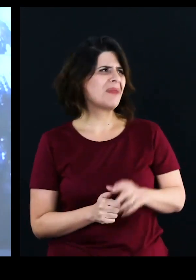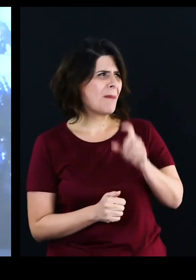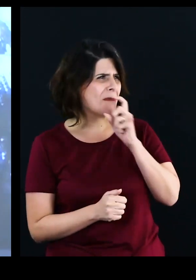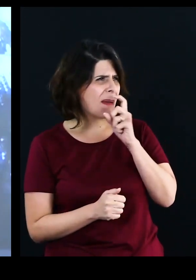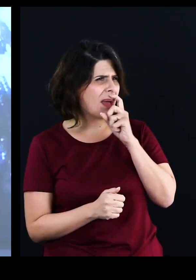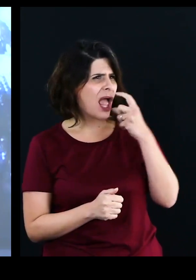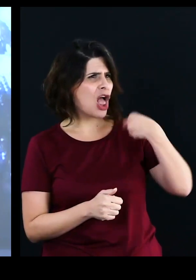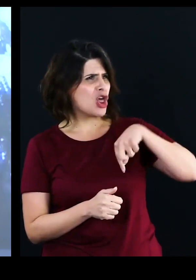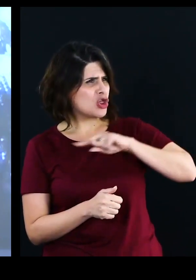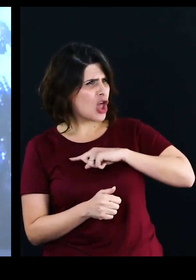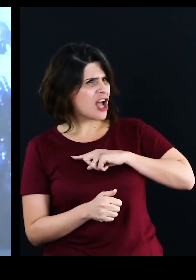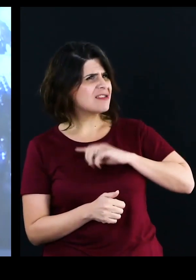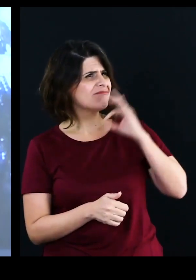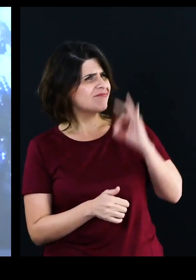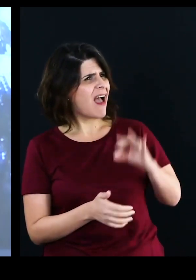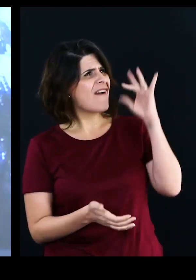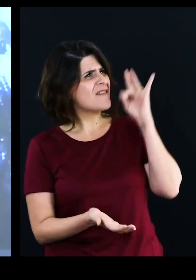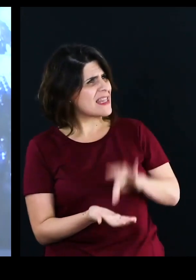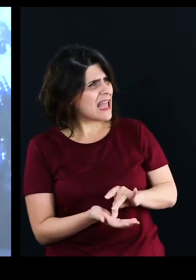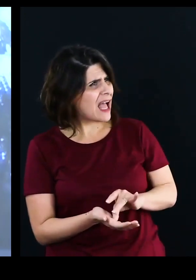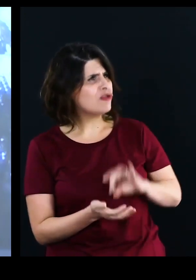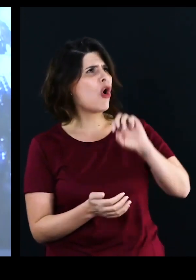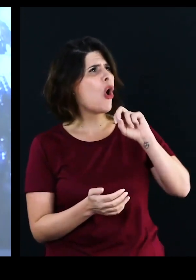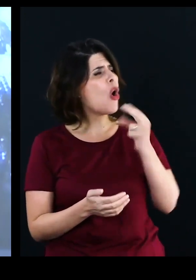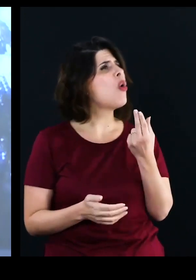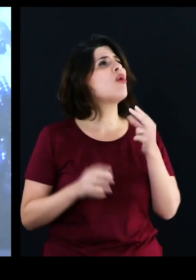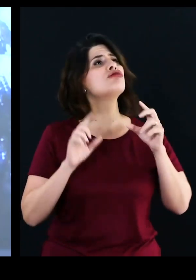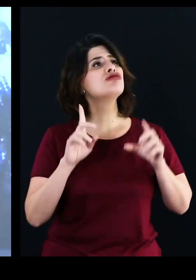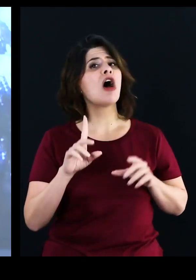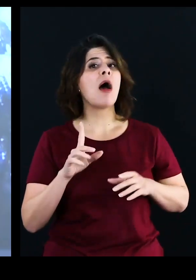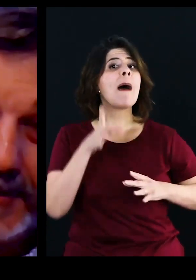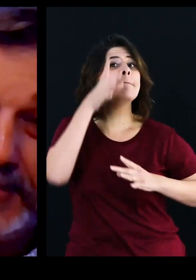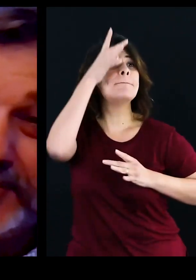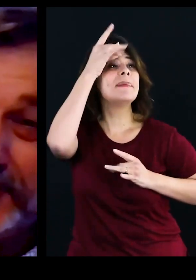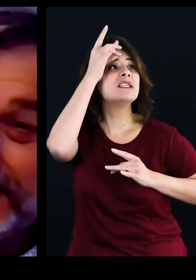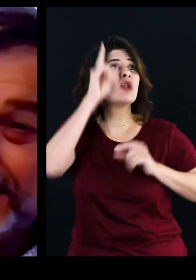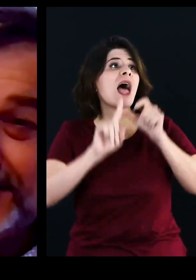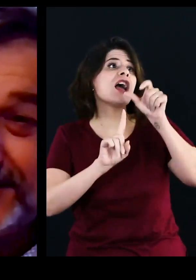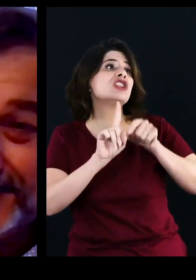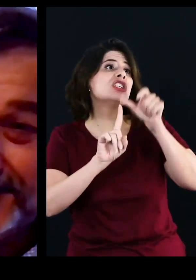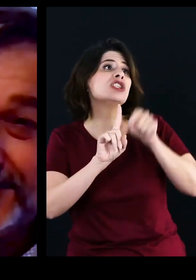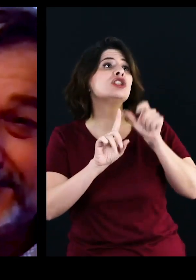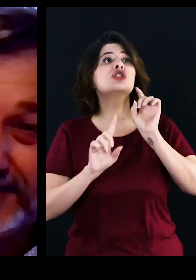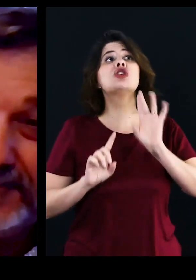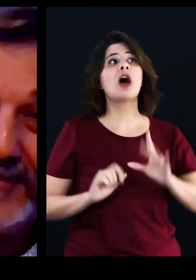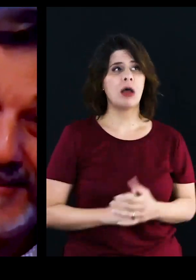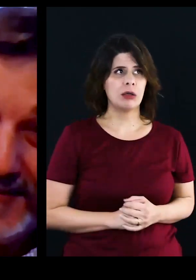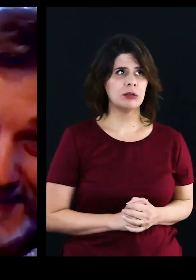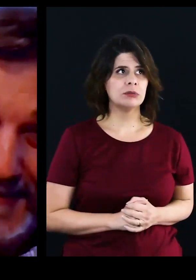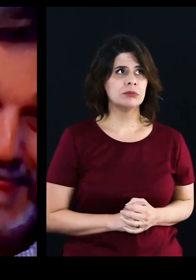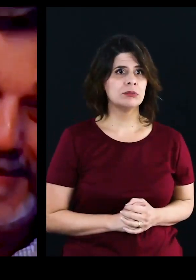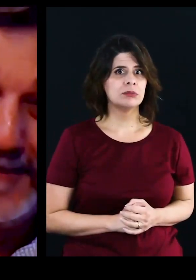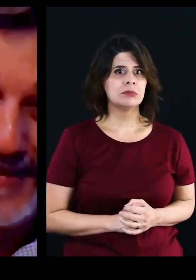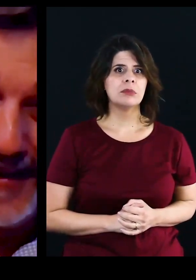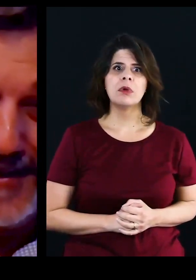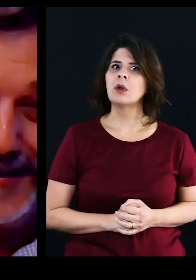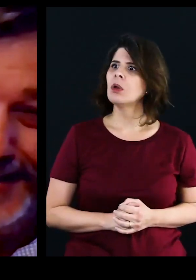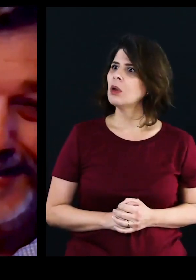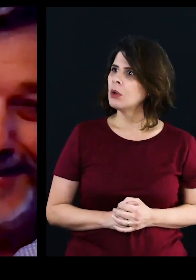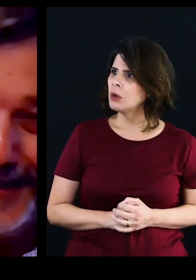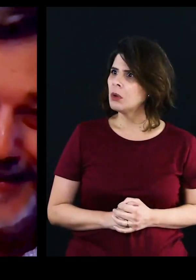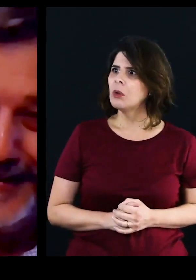gente é personagem de uma história? Ela chegou com essa pergunta. É uma pergunta quântica,